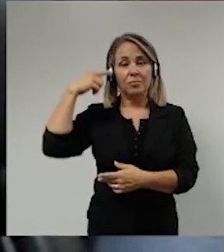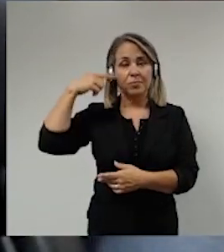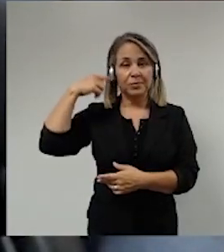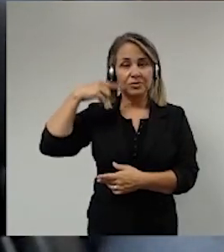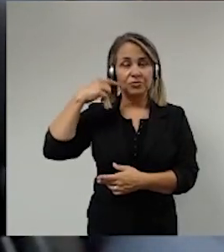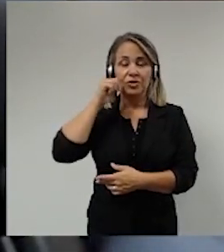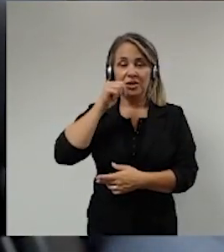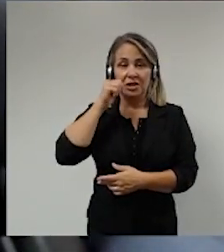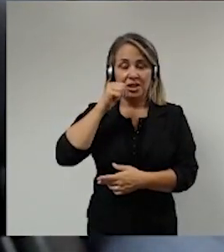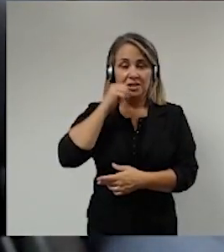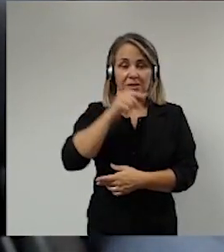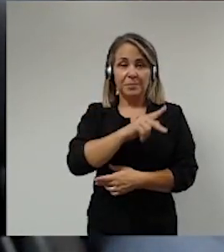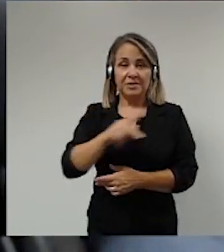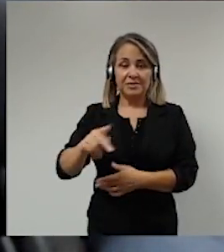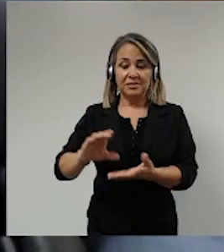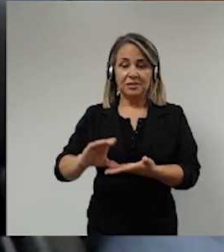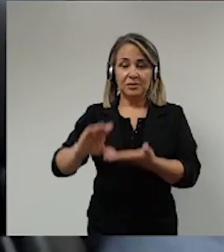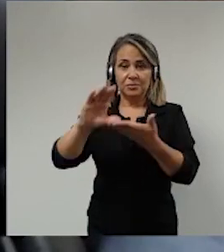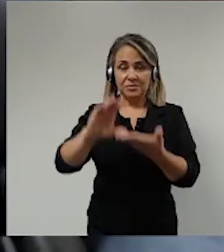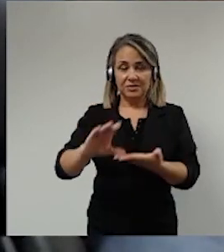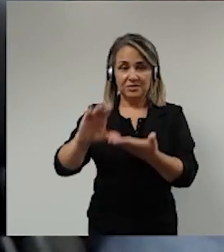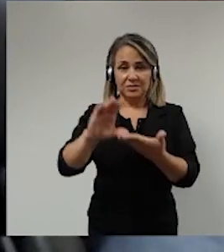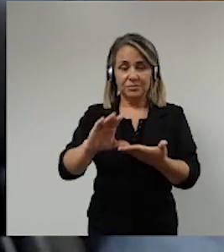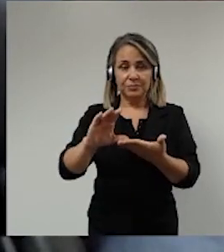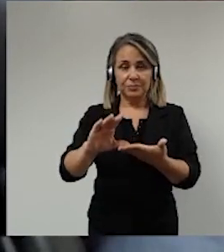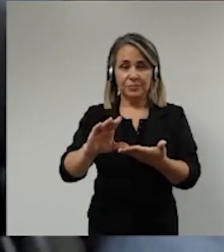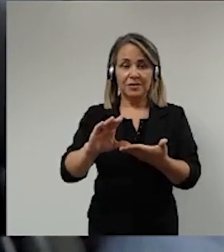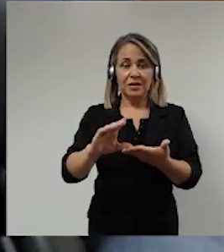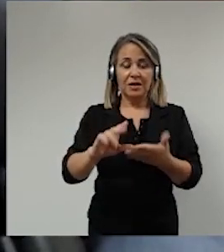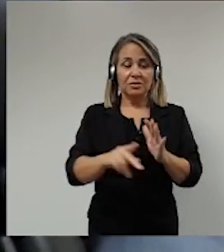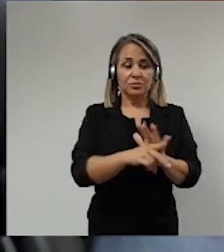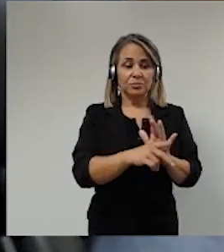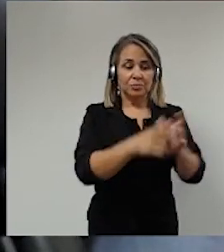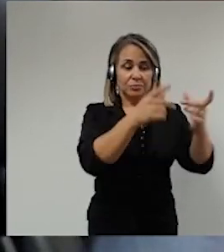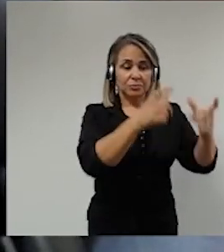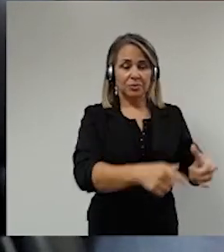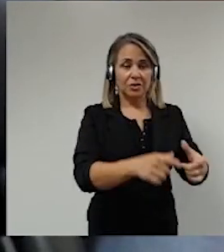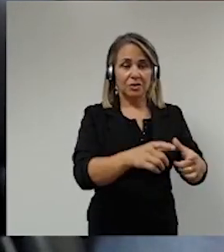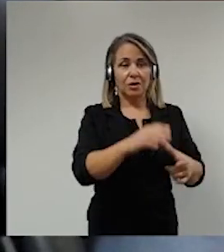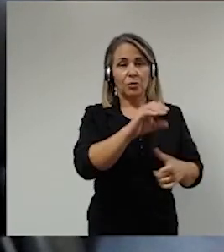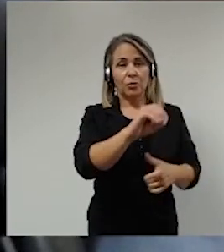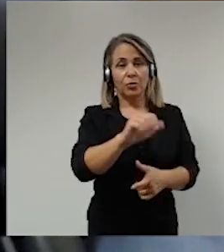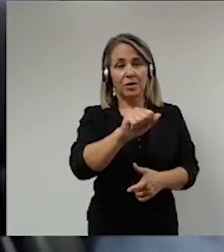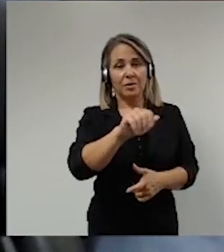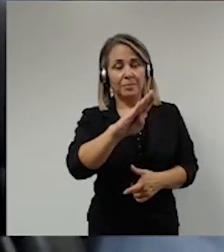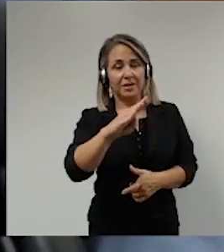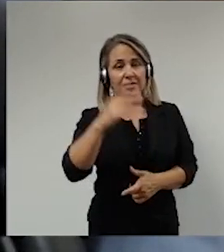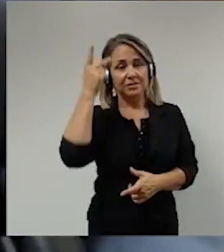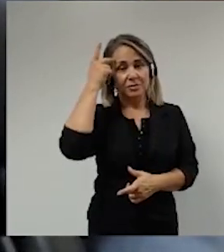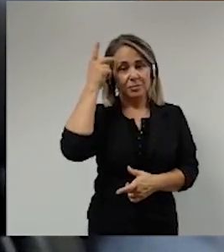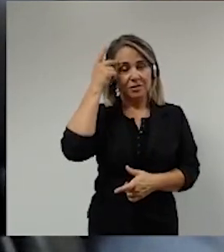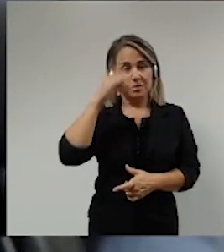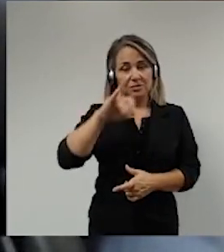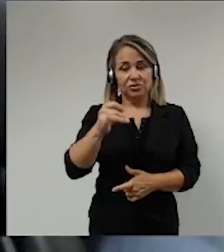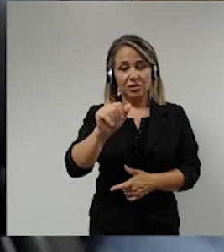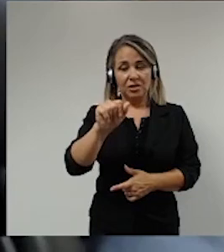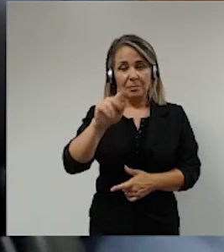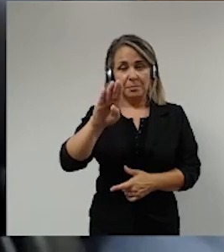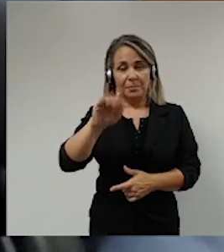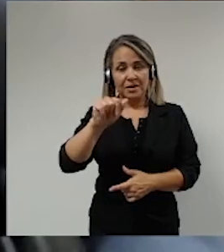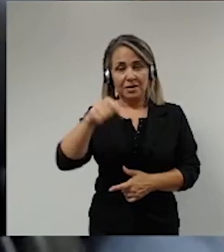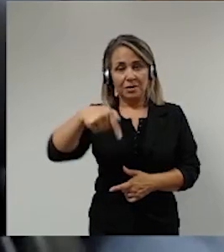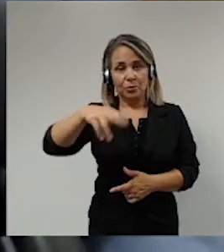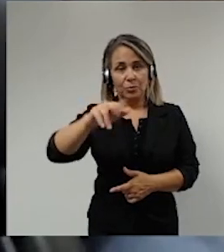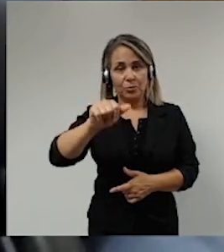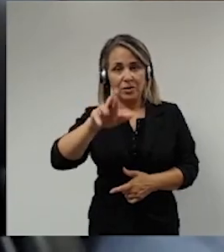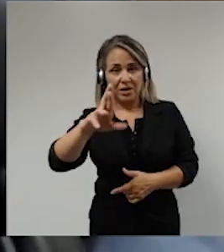advogada e presidente da Comissão de Propriedade Intelectual da OAB São Paulo, subseção de Jabaquara. Ela é especialista em Direito Empresarial